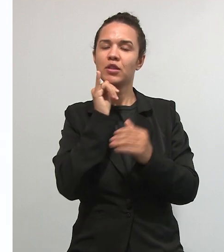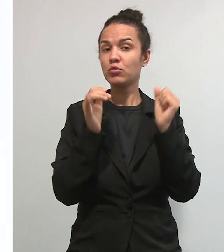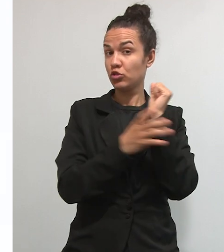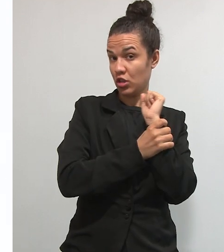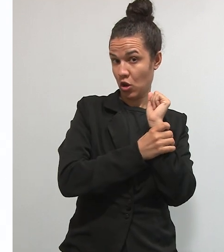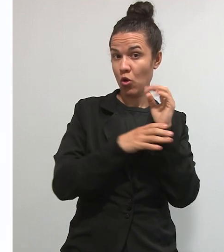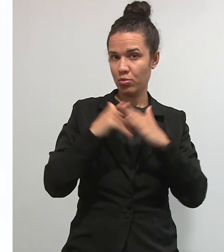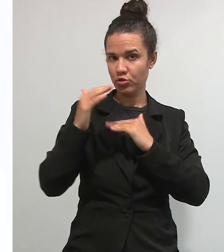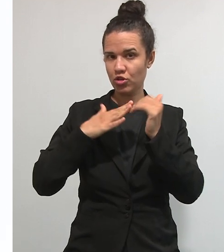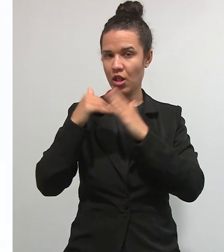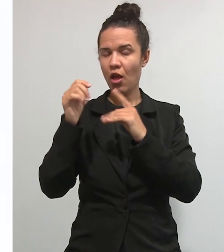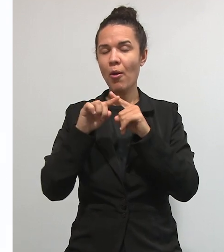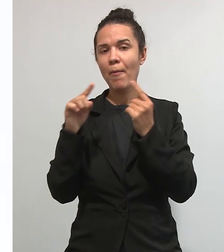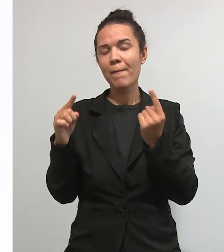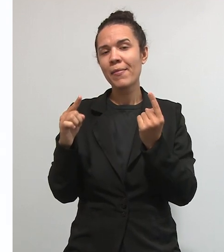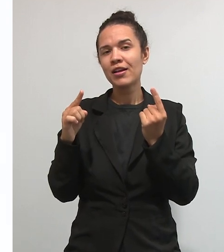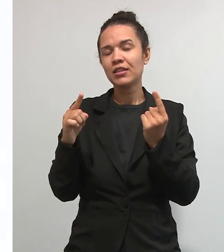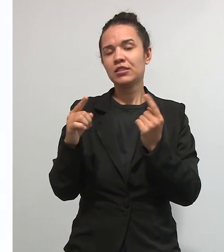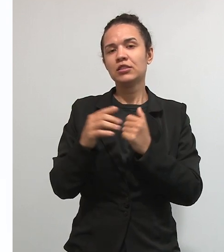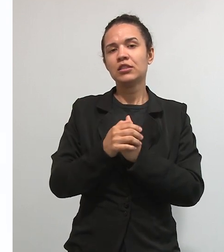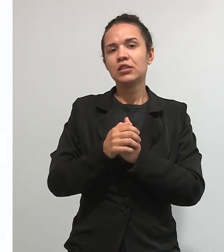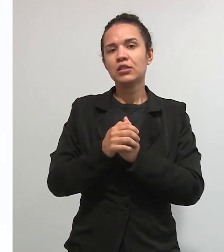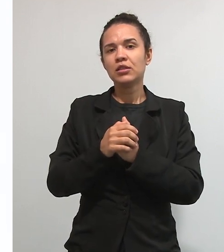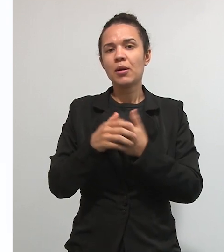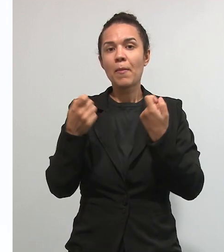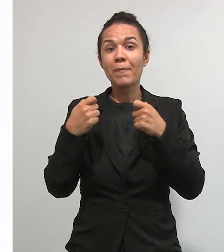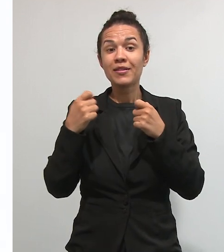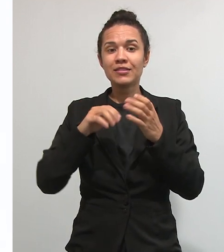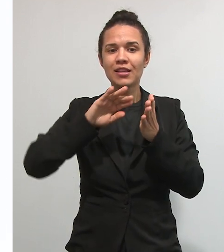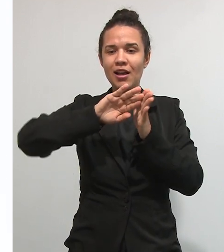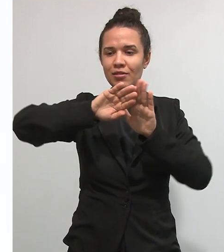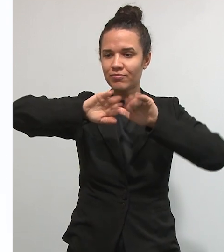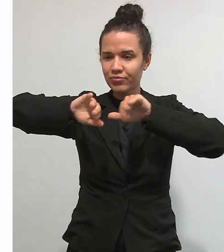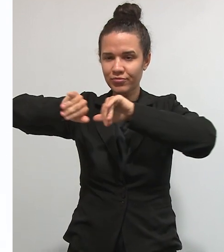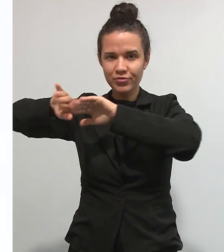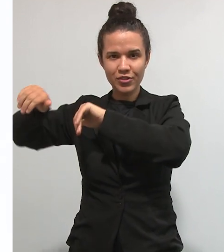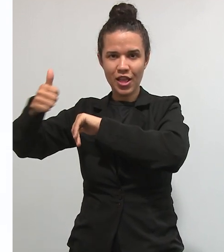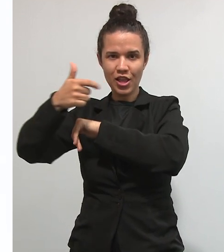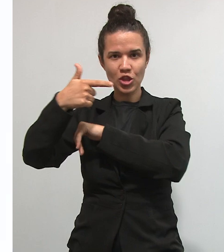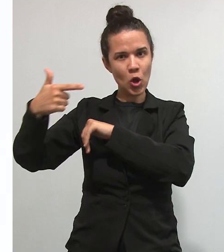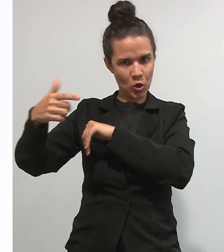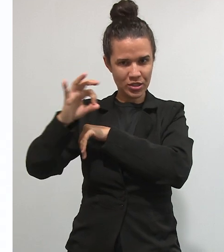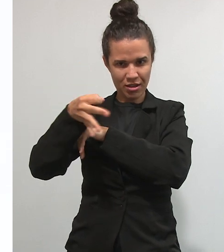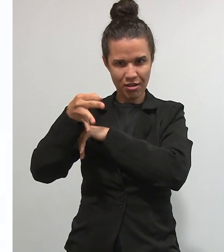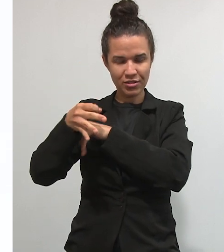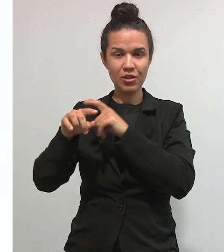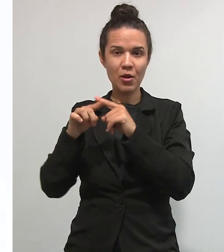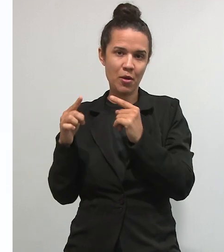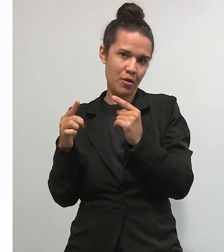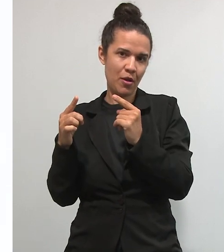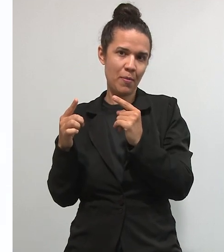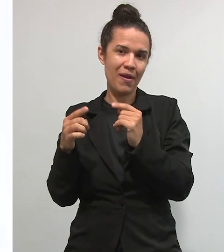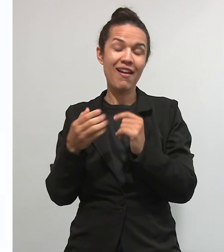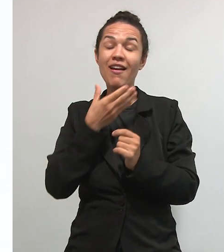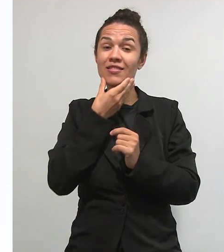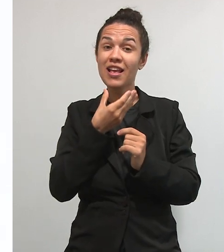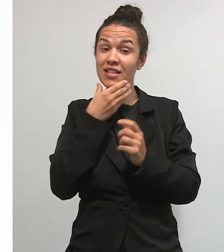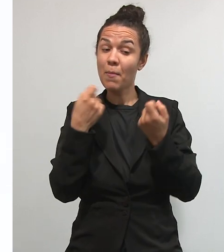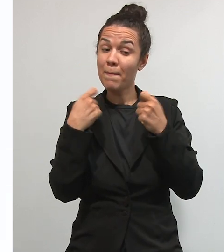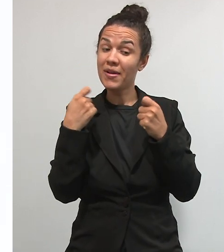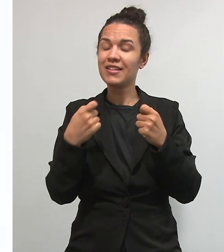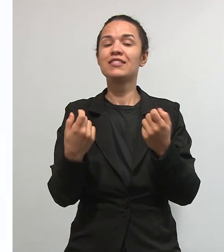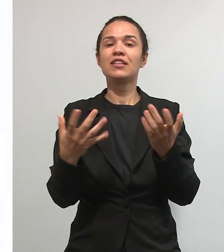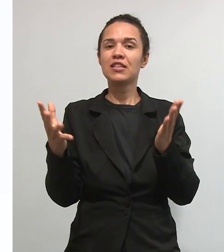seguro, mas ele praticamente tem que ser dividido nos 12 meses. Então, lá em dezembro, você ainda vai ter que estar registrando